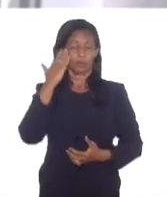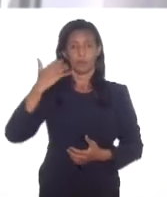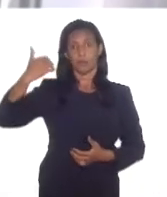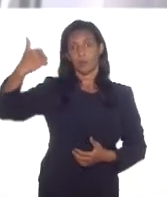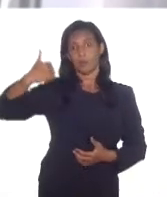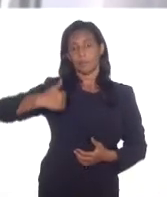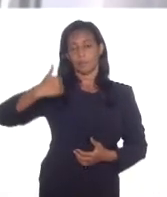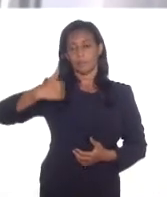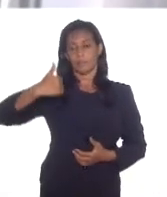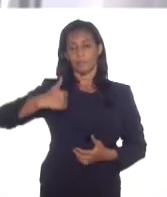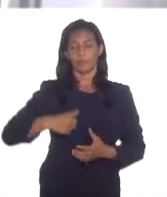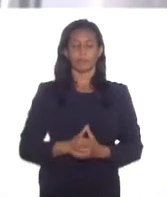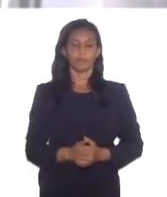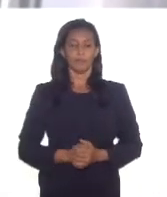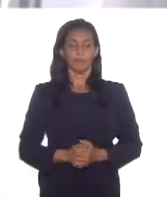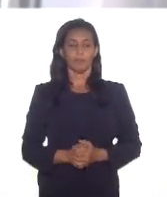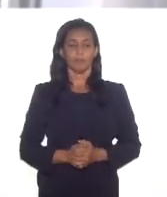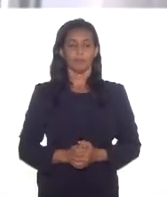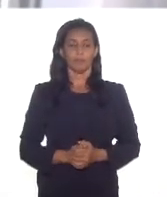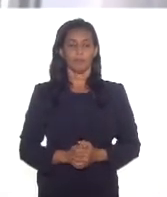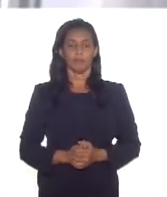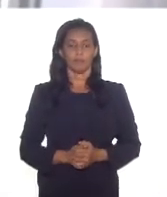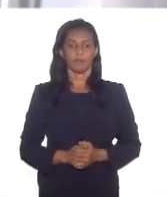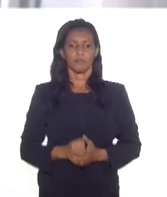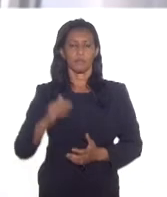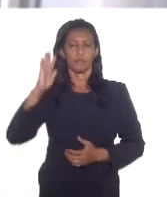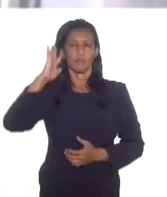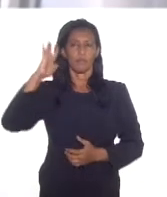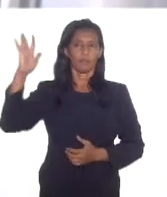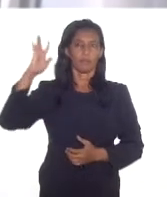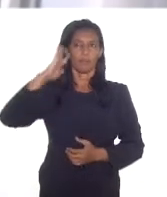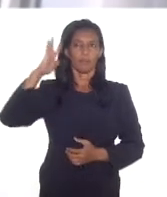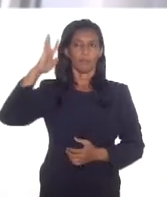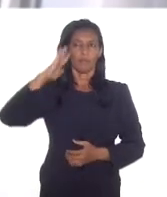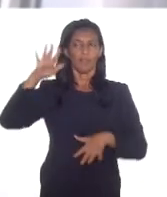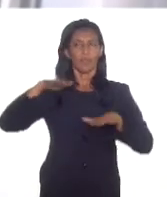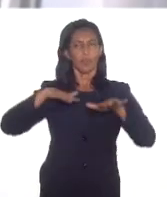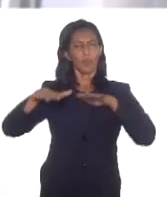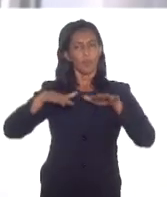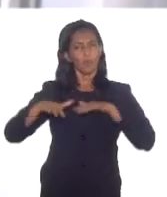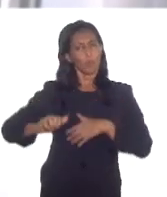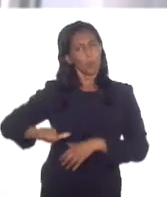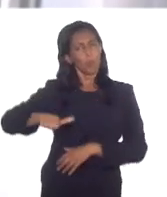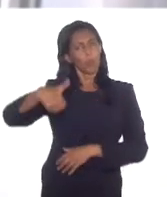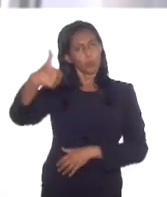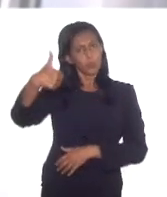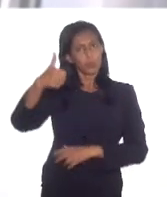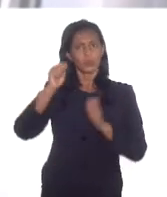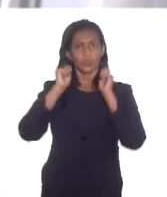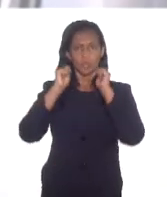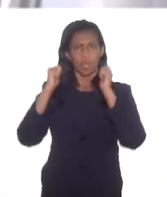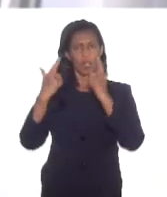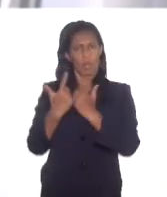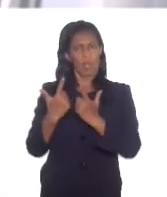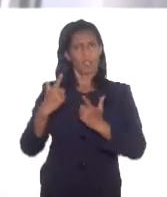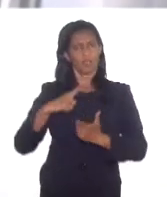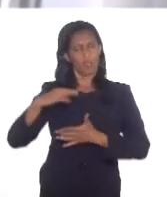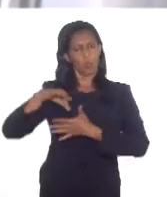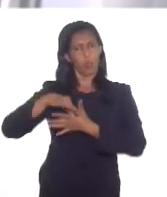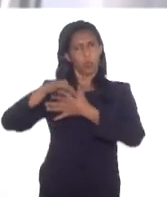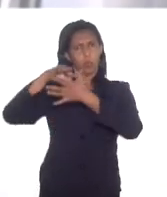primeiro se inspira em um movimento muito positivo que a Assembleia tem liderado nos